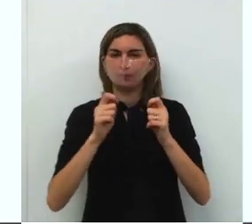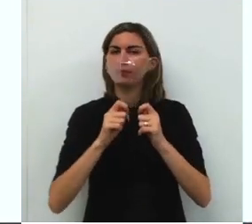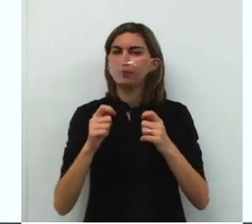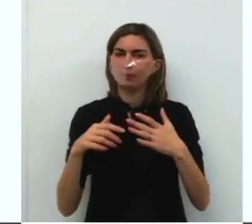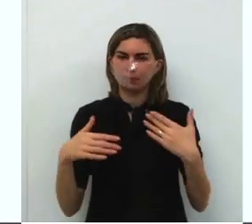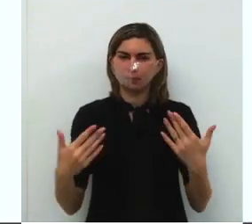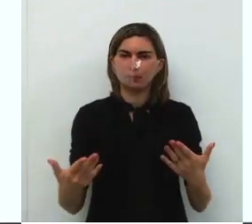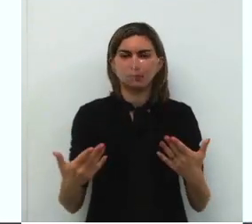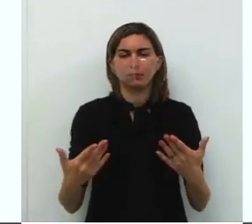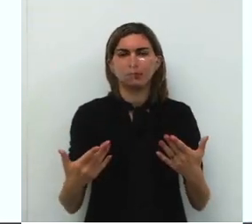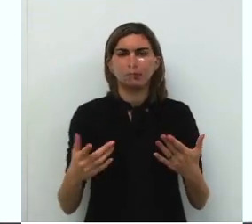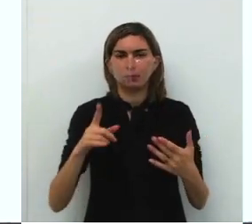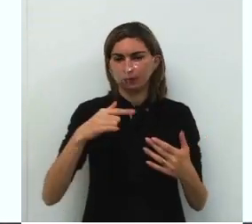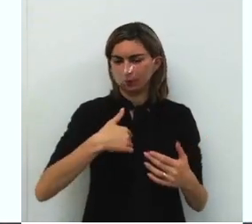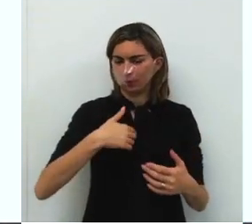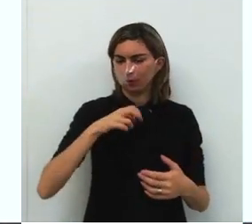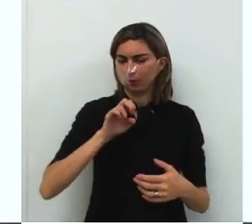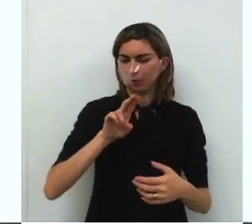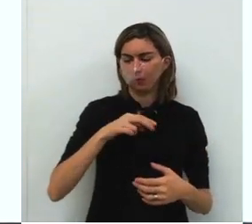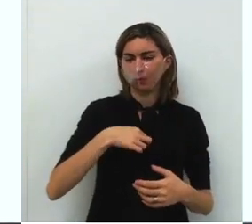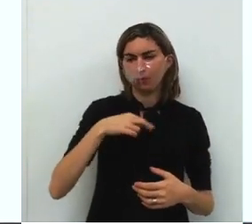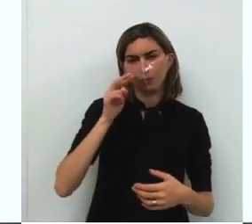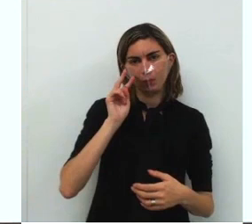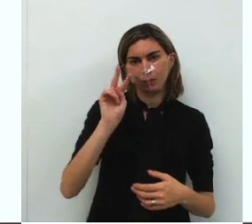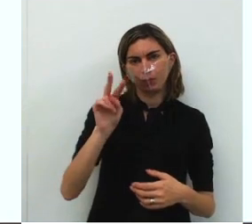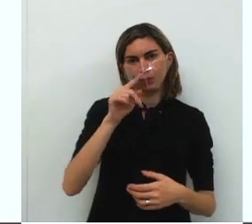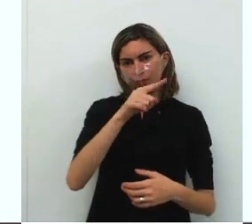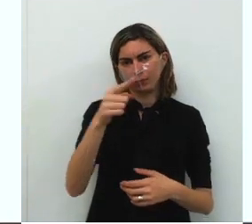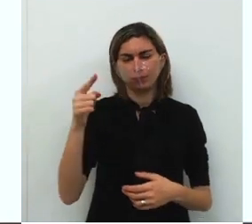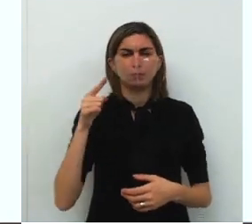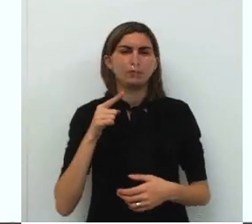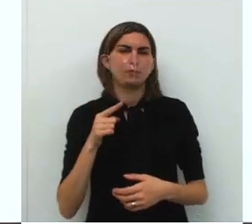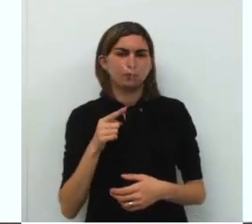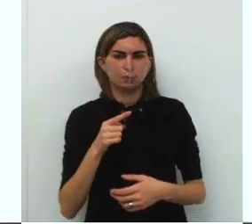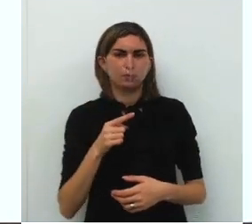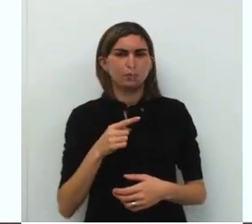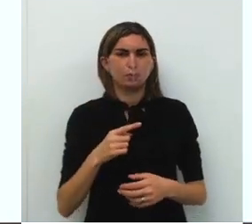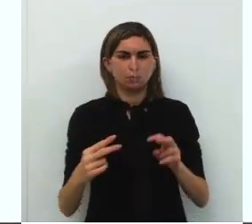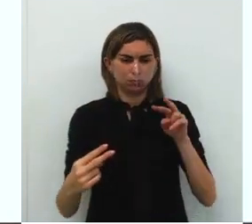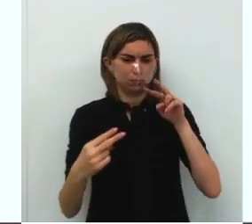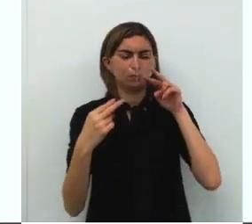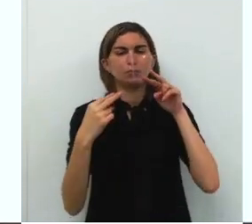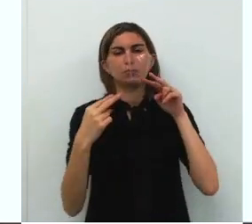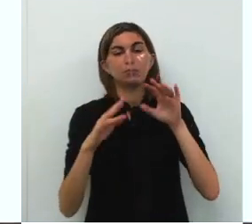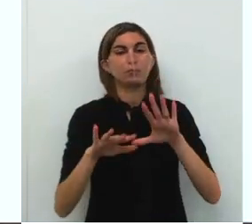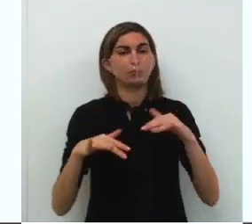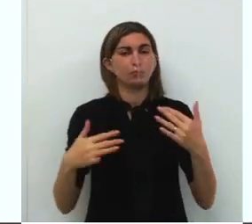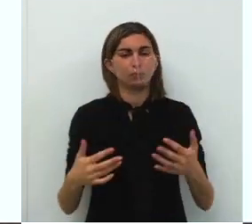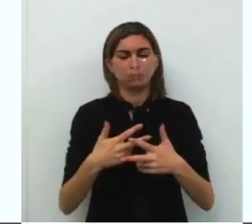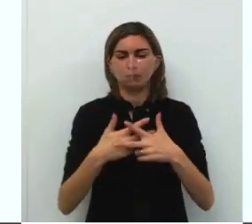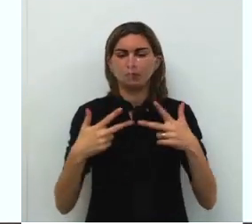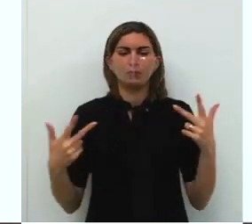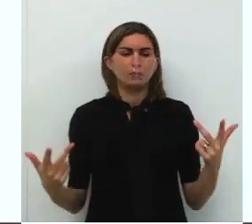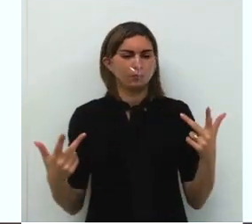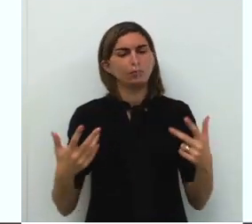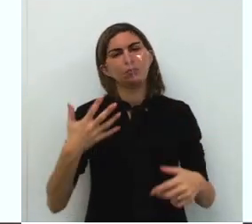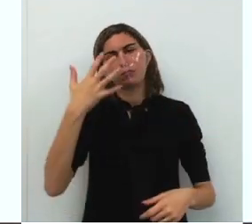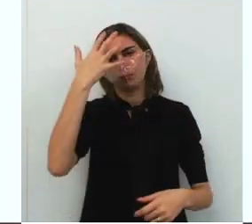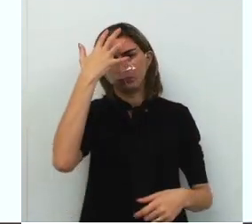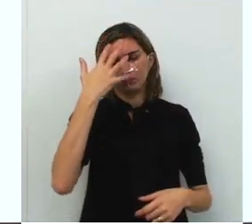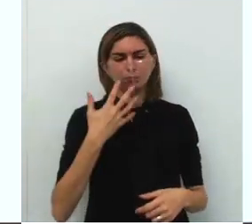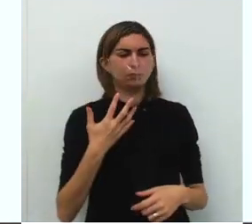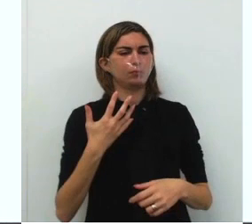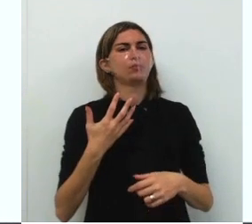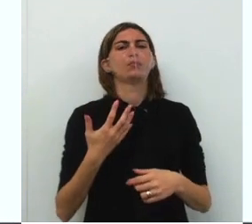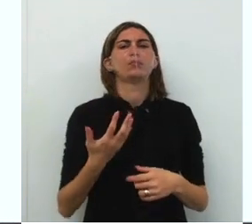Entrevista. Então, eu olhando para você no olho, você olhando para mim no olho. Então, é uma coisa sincera, é